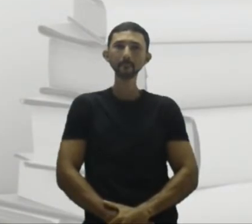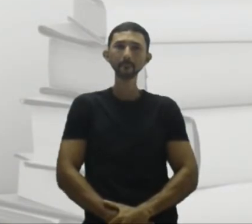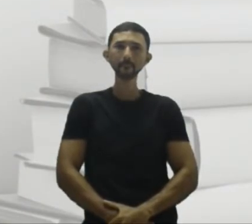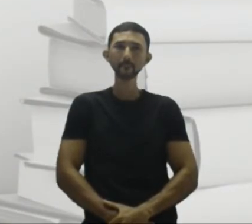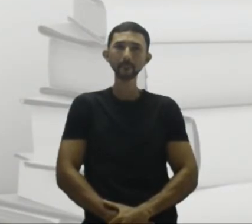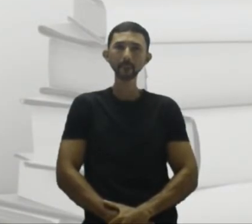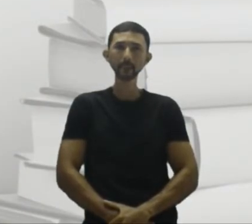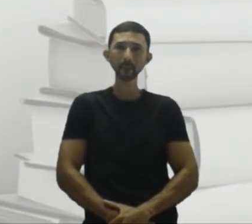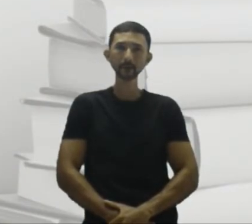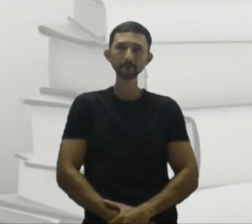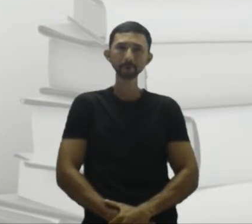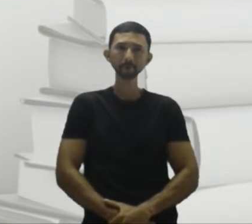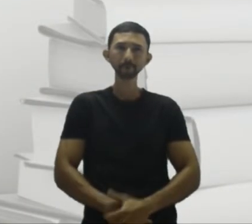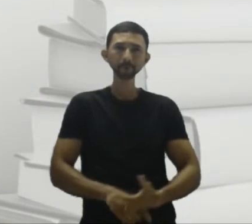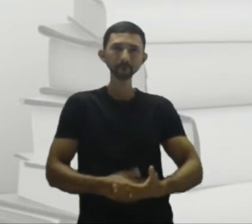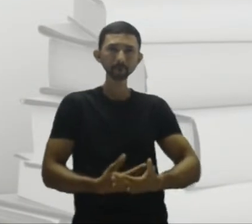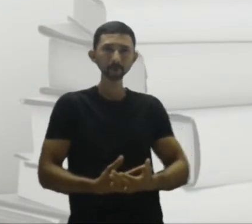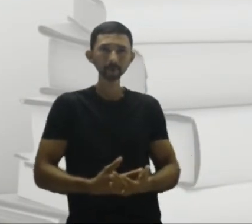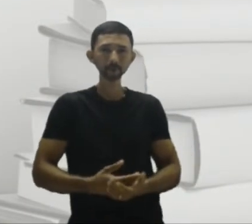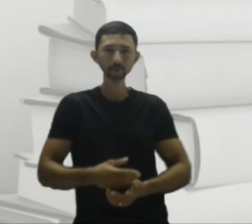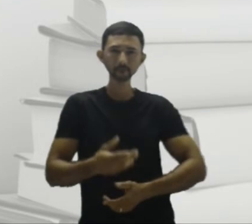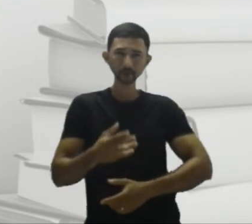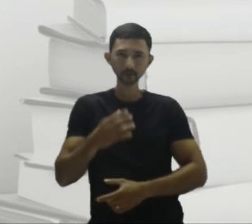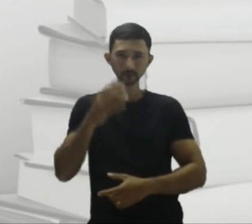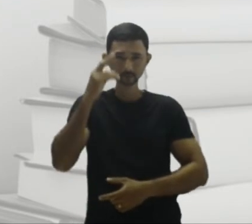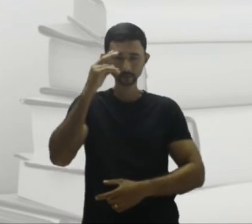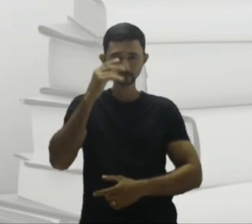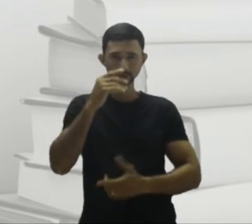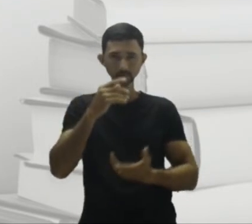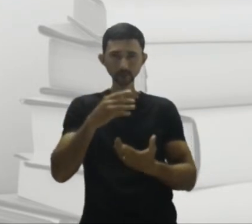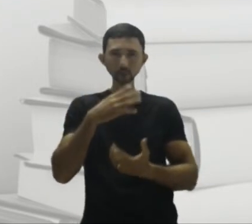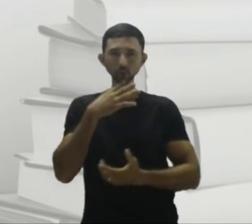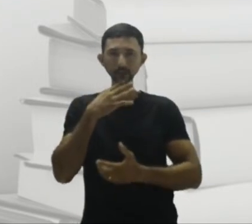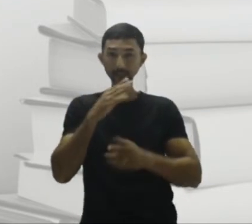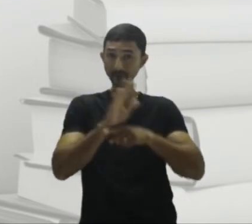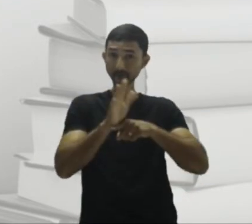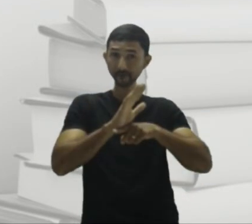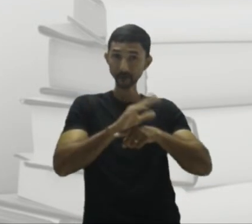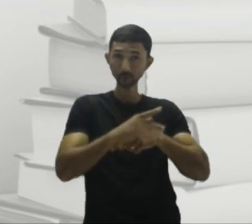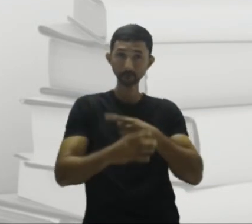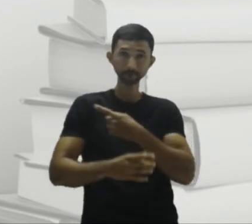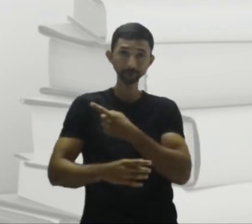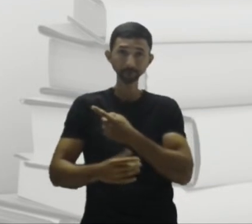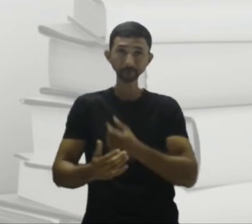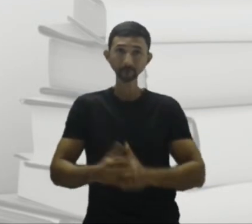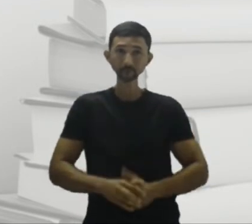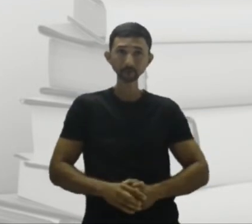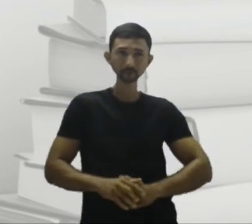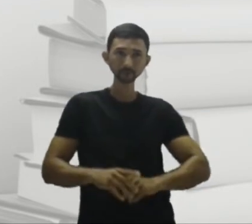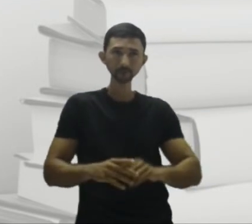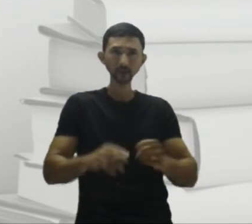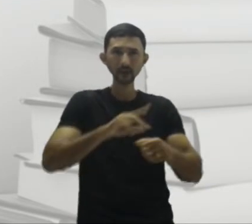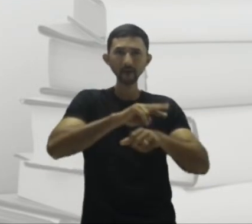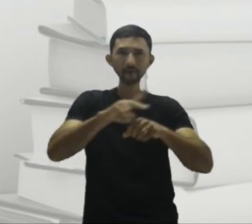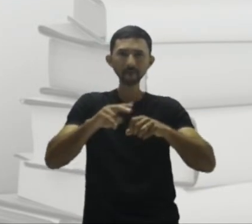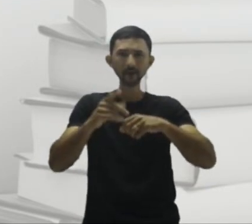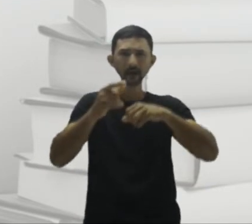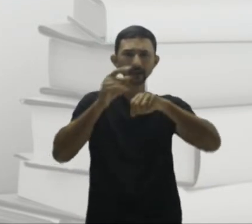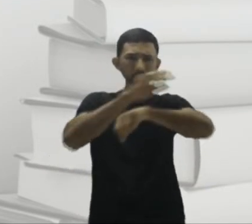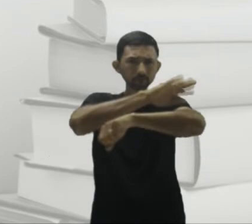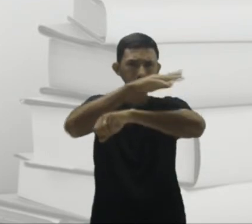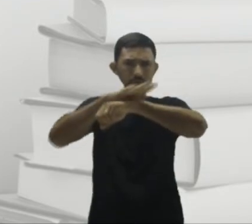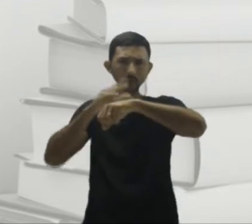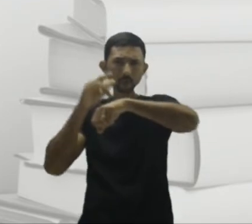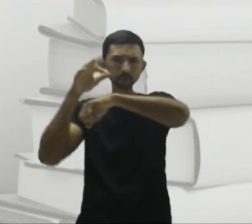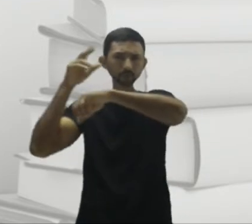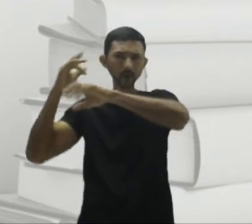Vocês já ouviram falar de Senhor dos Anéis, com certeza. Olha aqui o que diz. Por todos os flancos das colinas